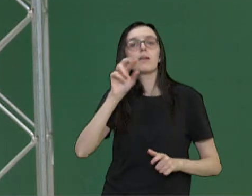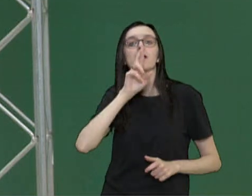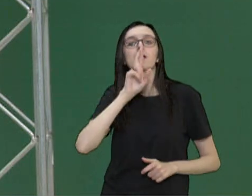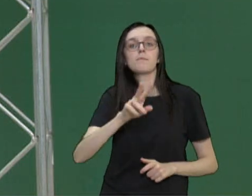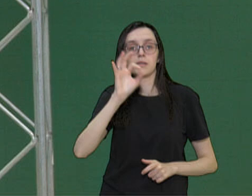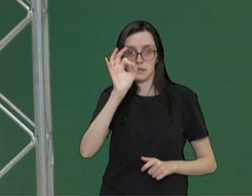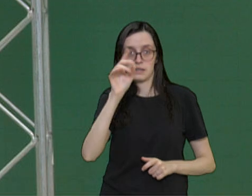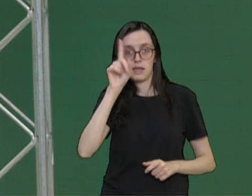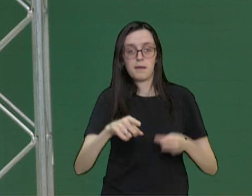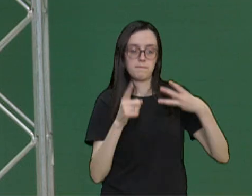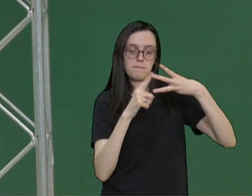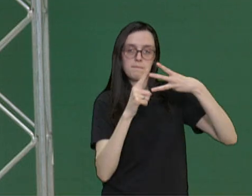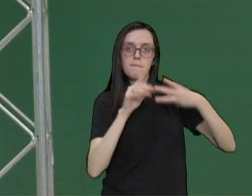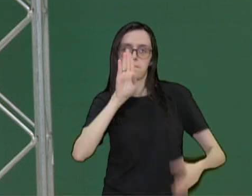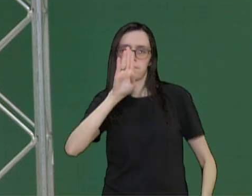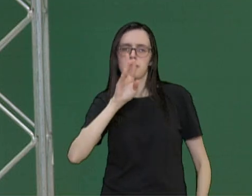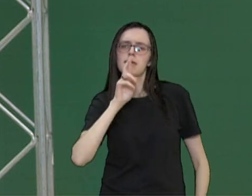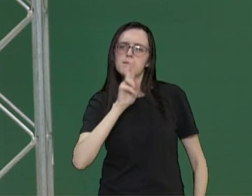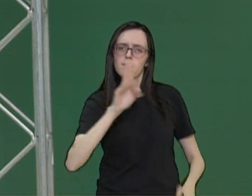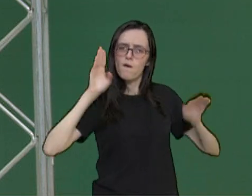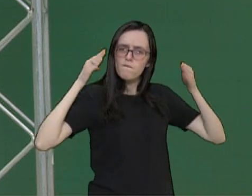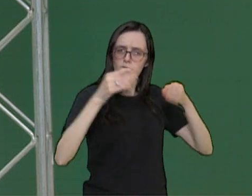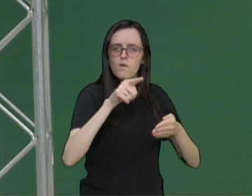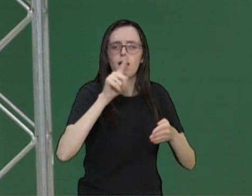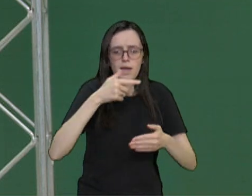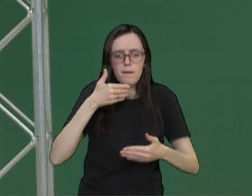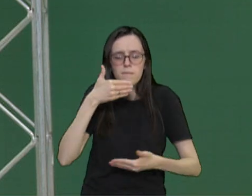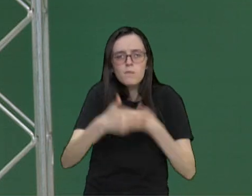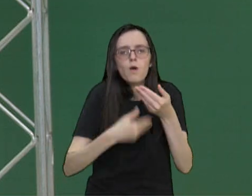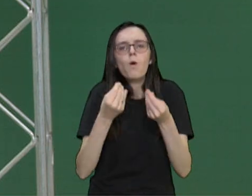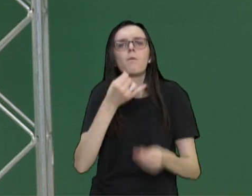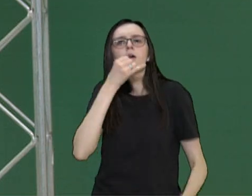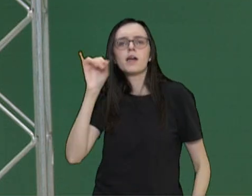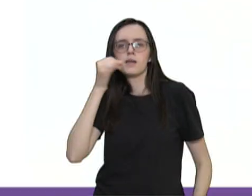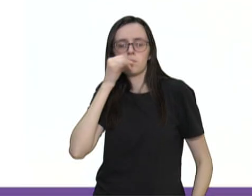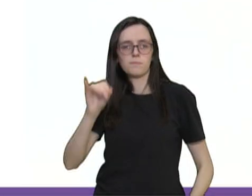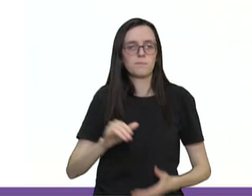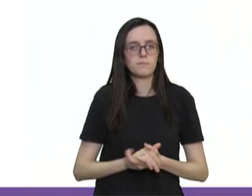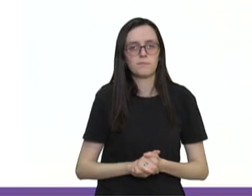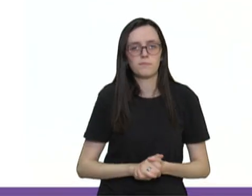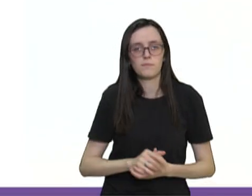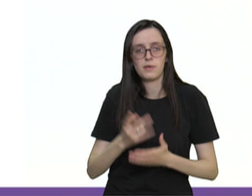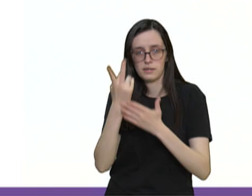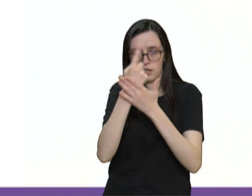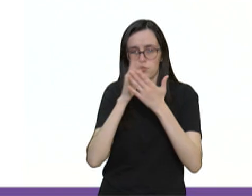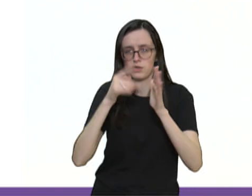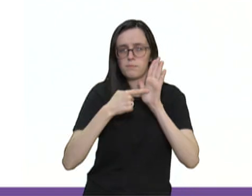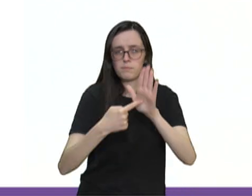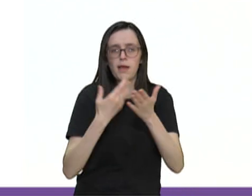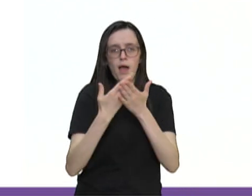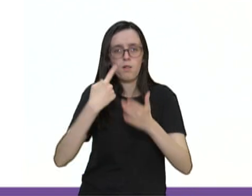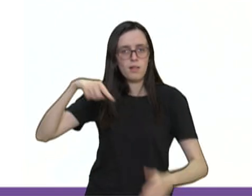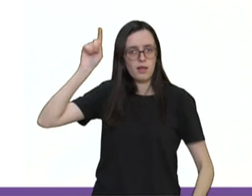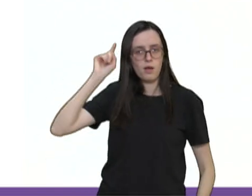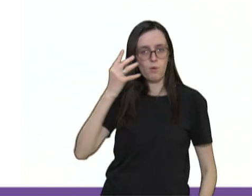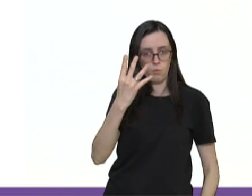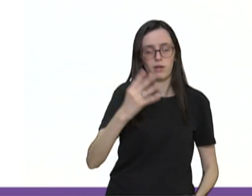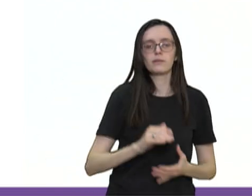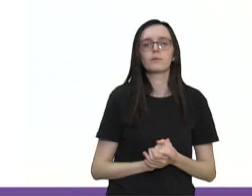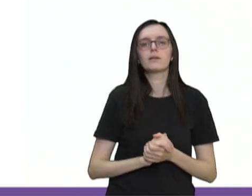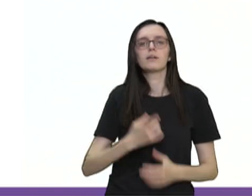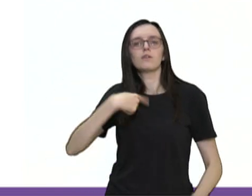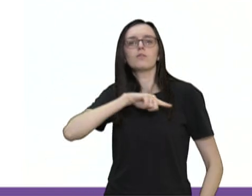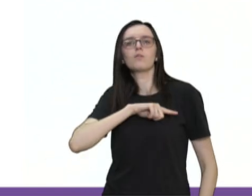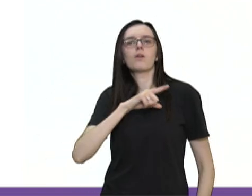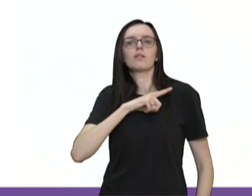né, correta? Vamos dar uma atenção para esse processo de eletrização. Essa figurinha já apareceu lá para nós na aula 4. Nós